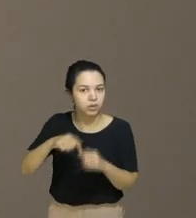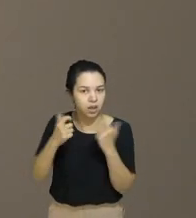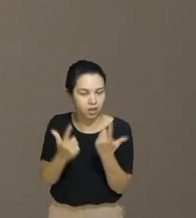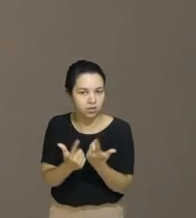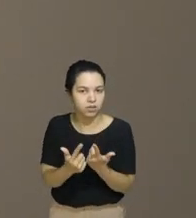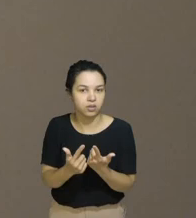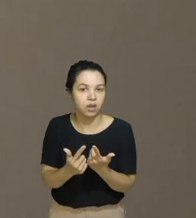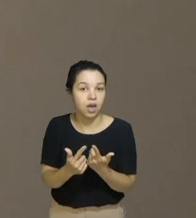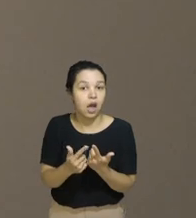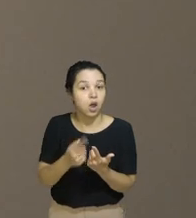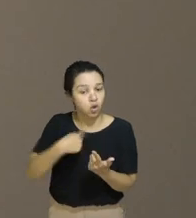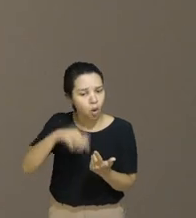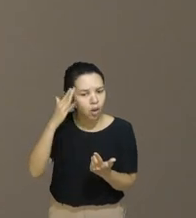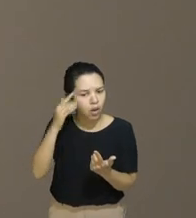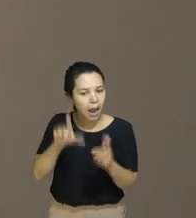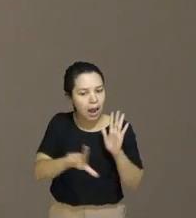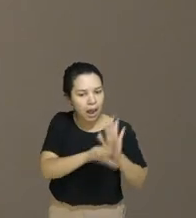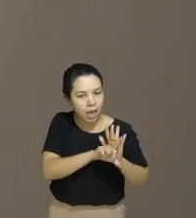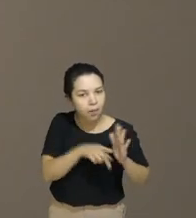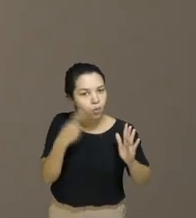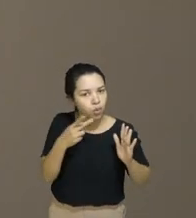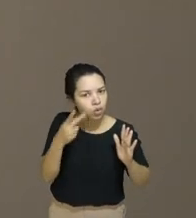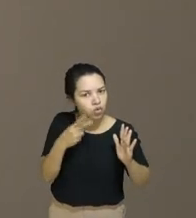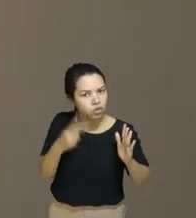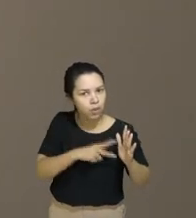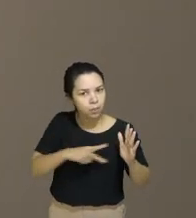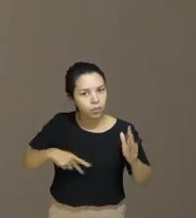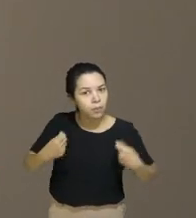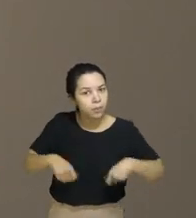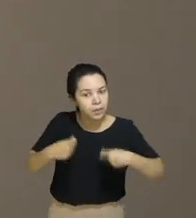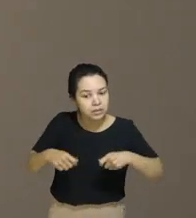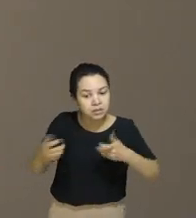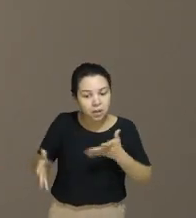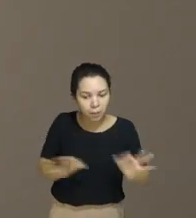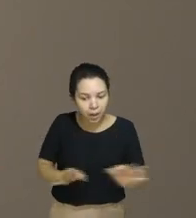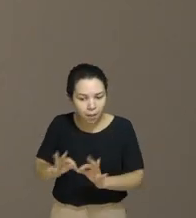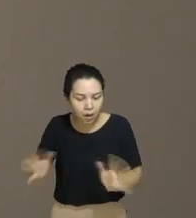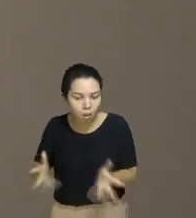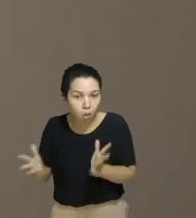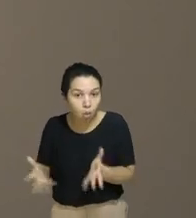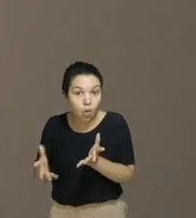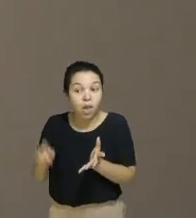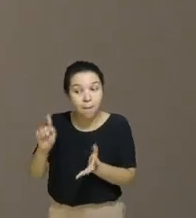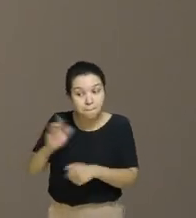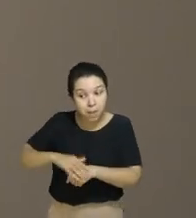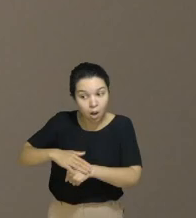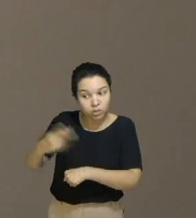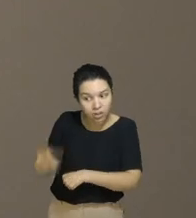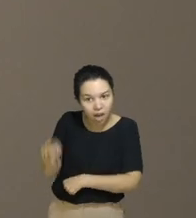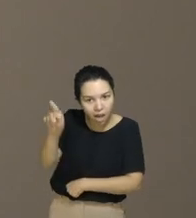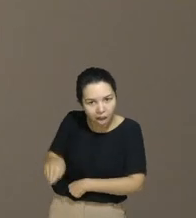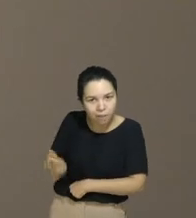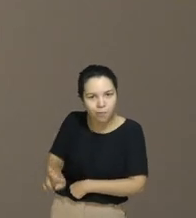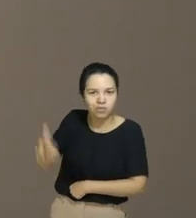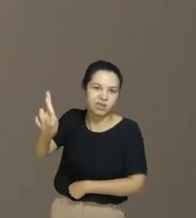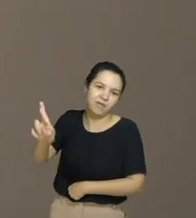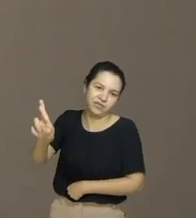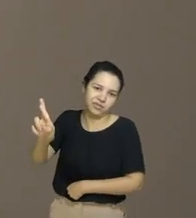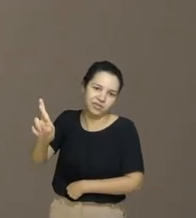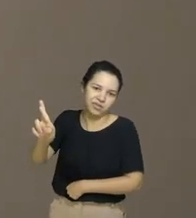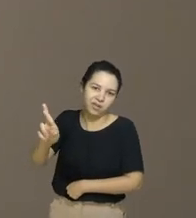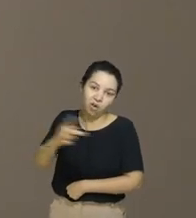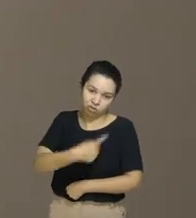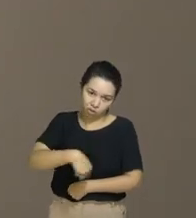política pública, tem que ser construída, de fato, por quem vai gerir e administrar e implantar. E nós, aqui,